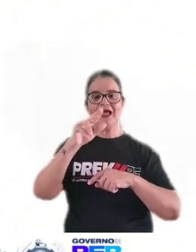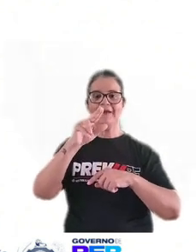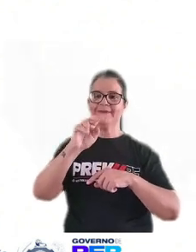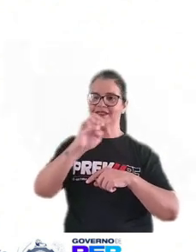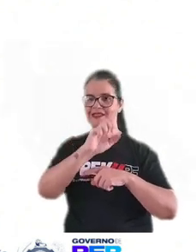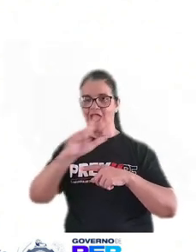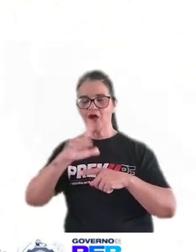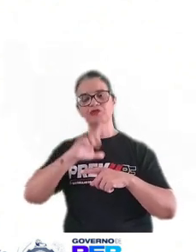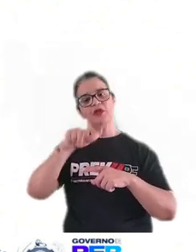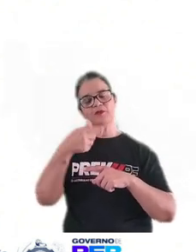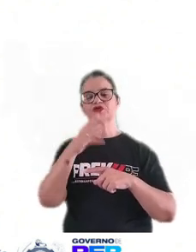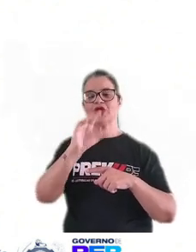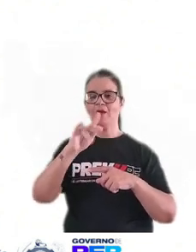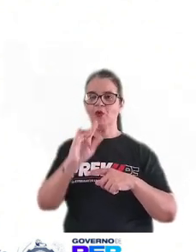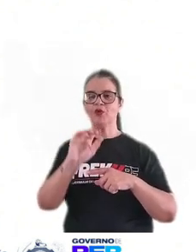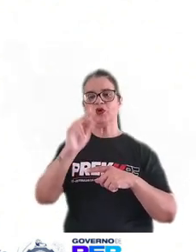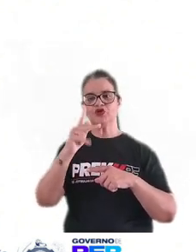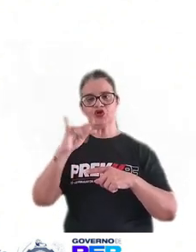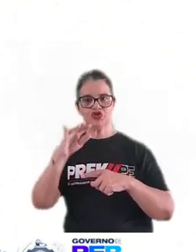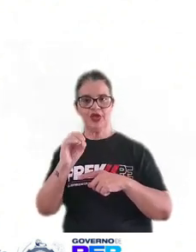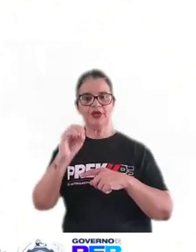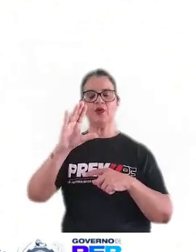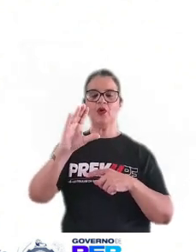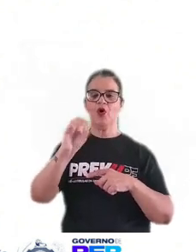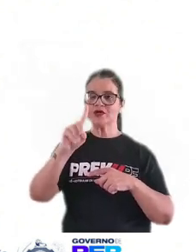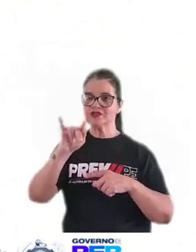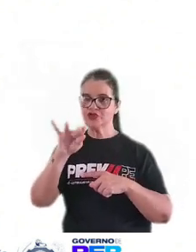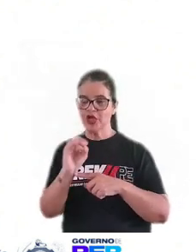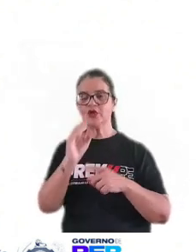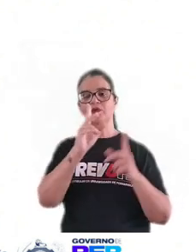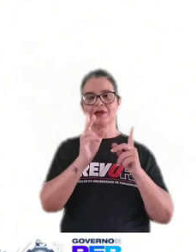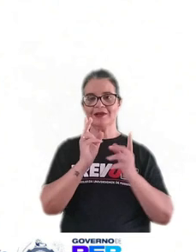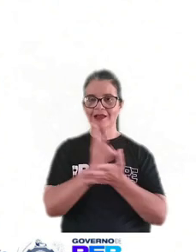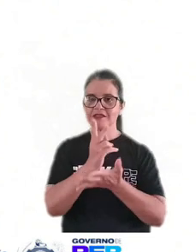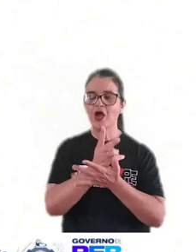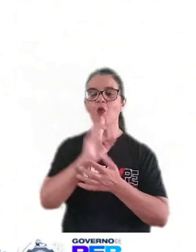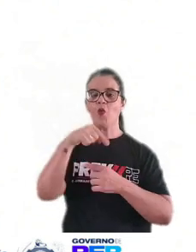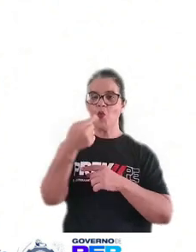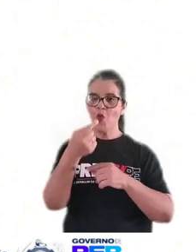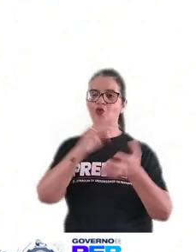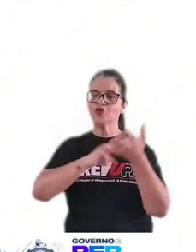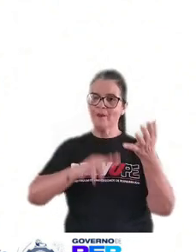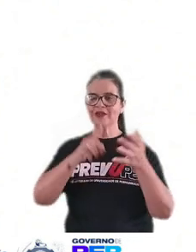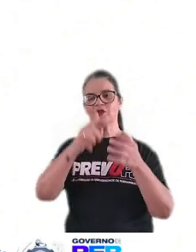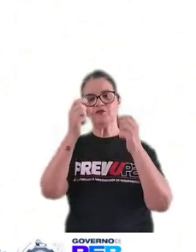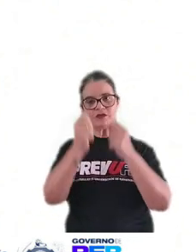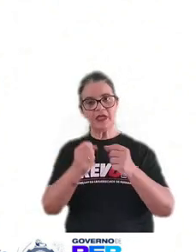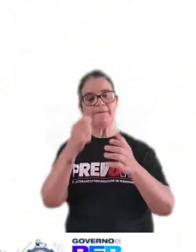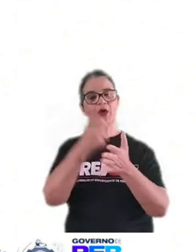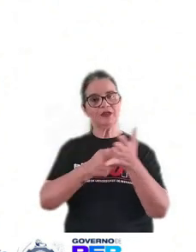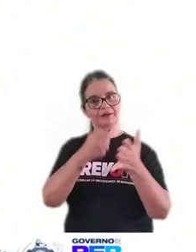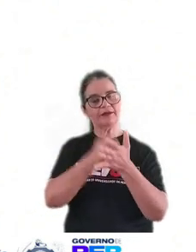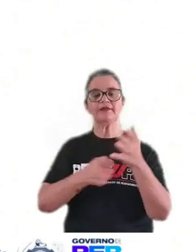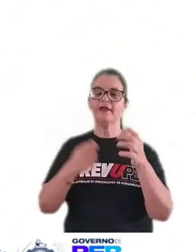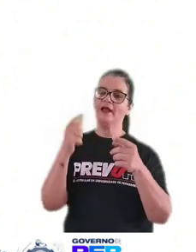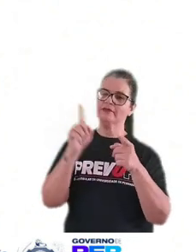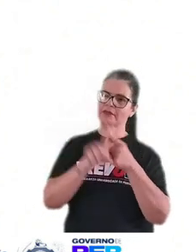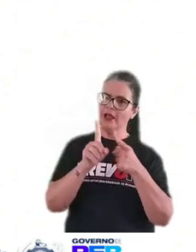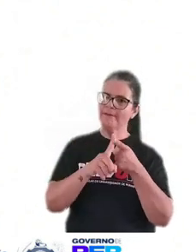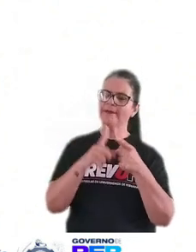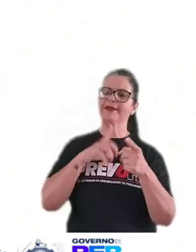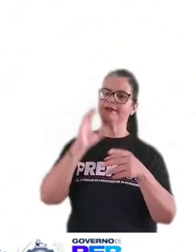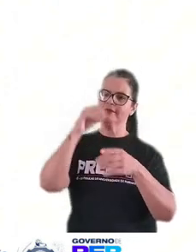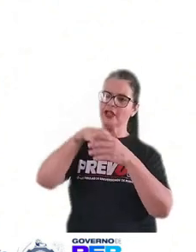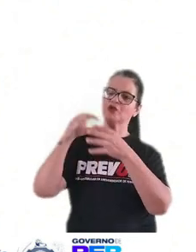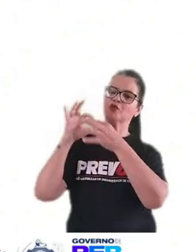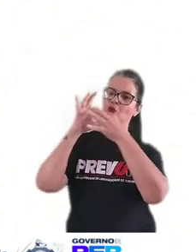ametais depois carbono hidrogênio oxigênio certo nessa sequência um outro método que você pode tentar também